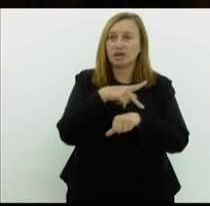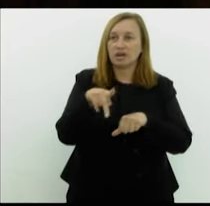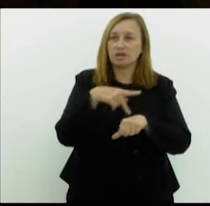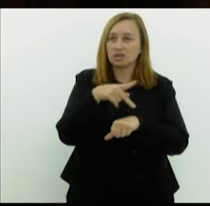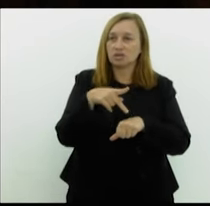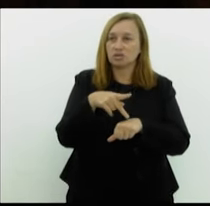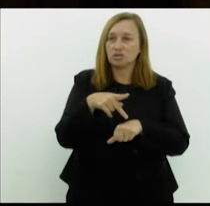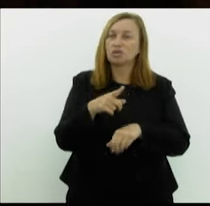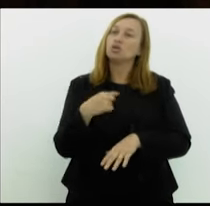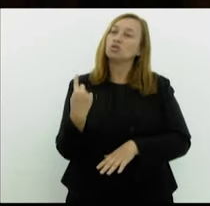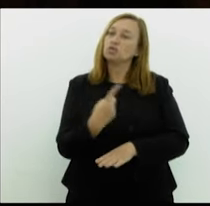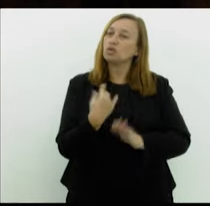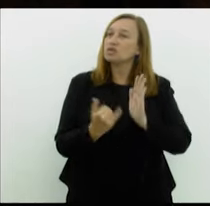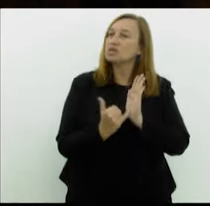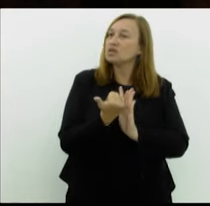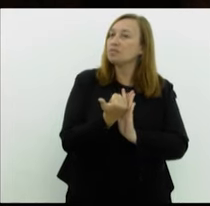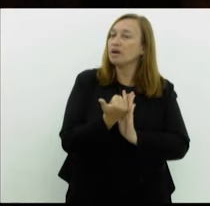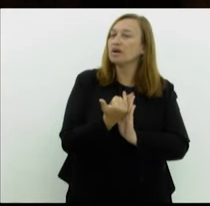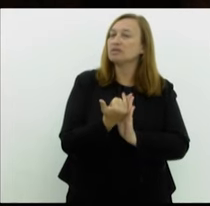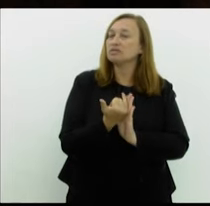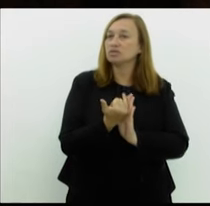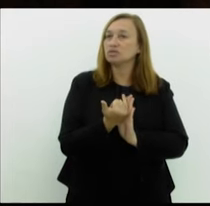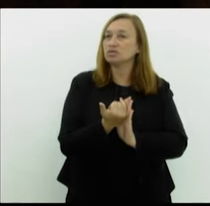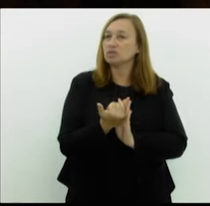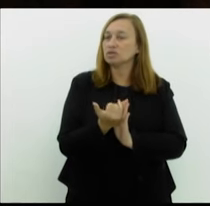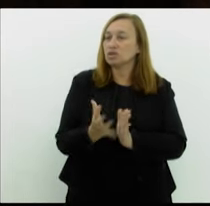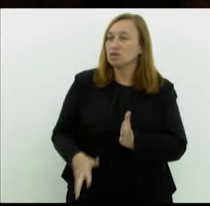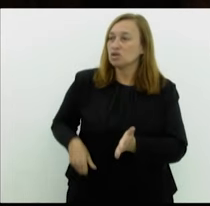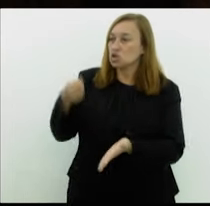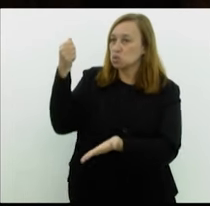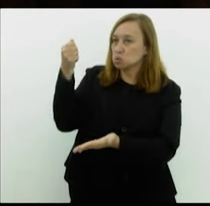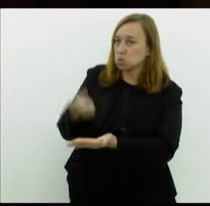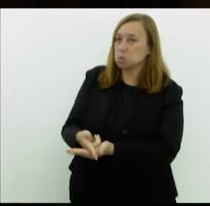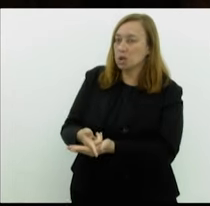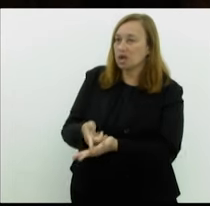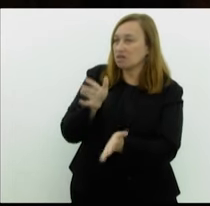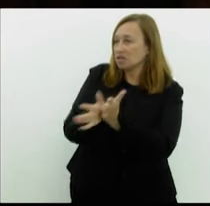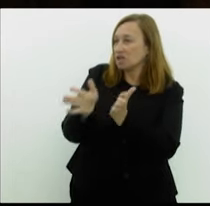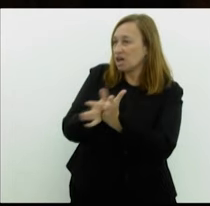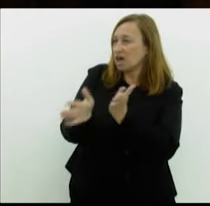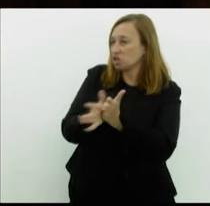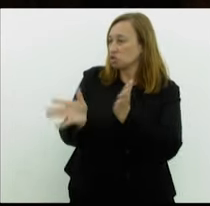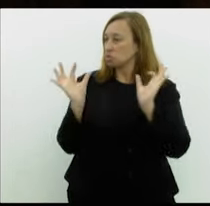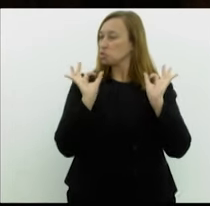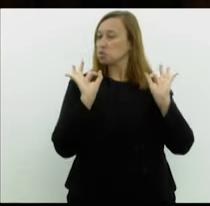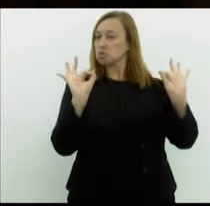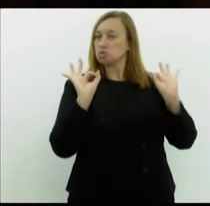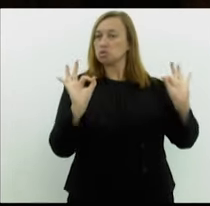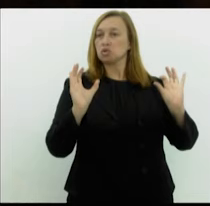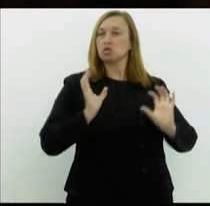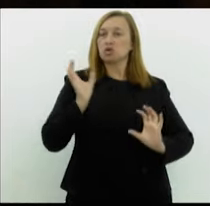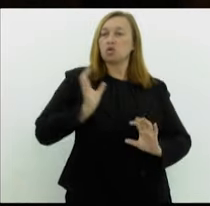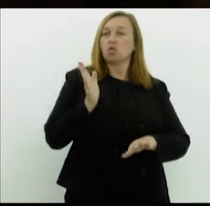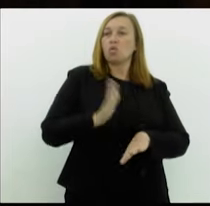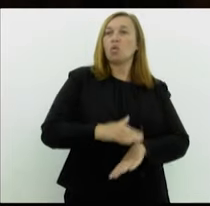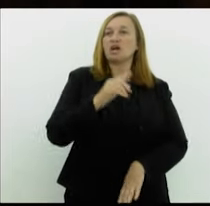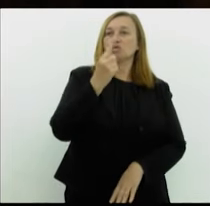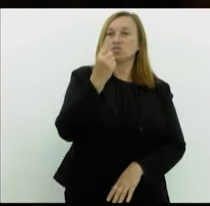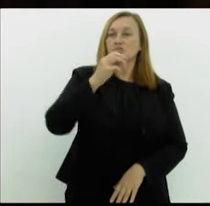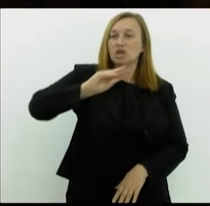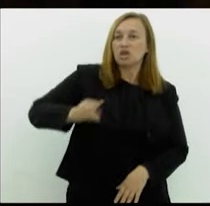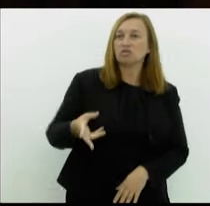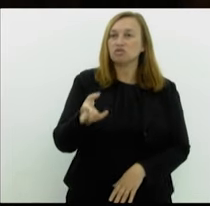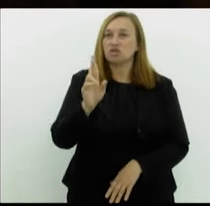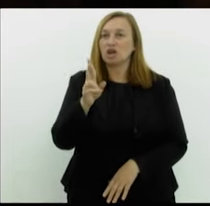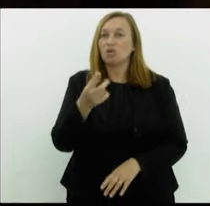os nossos impostos sejam responsáveis por essa gastância de luxo no exterior, de quase R$1 milhão por